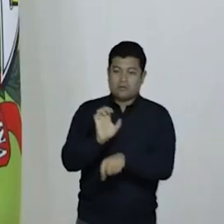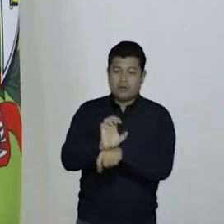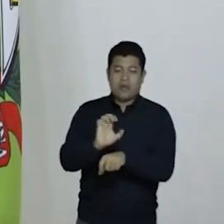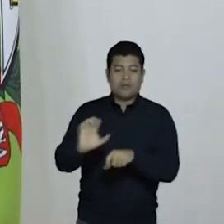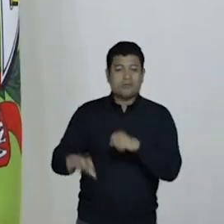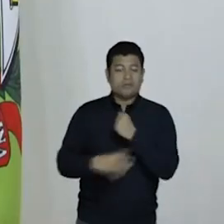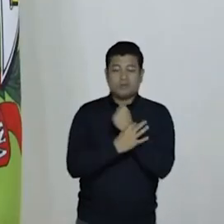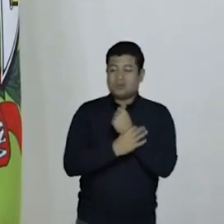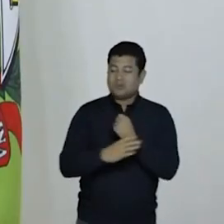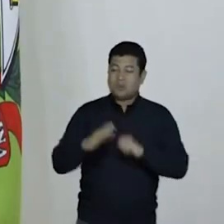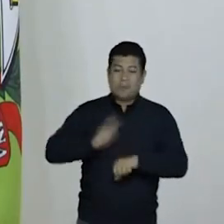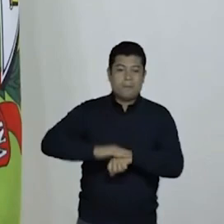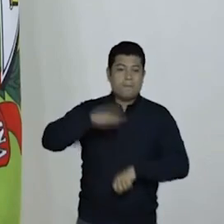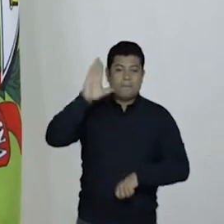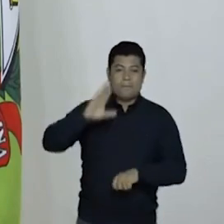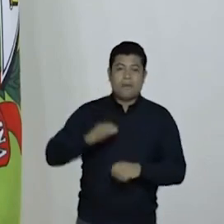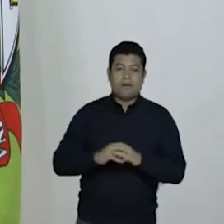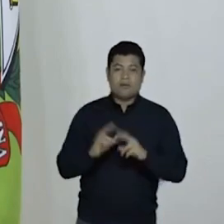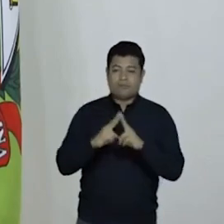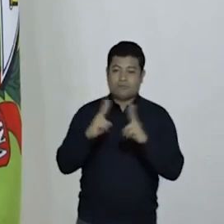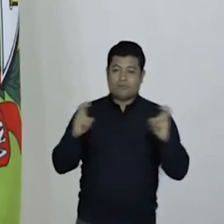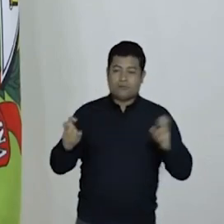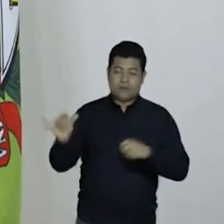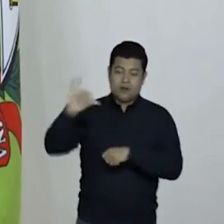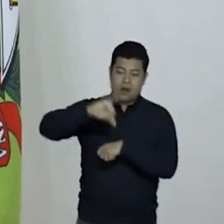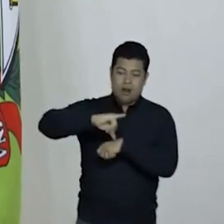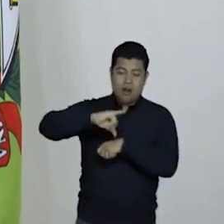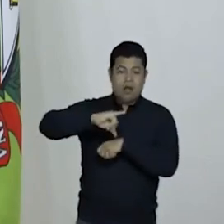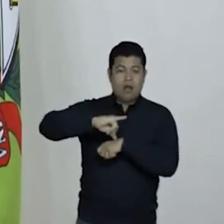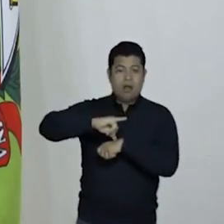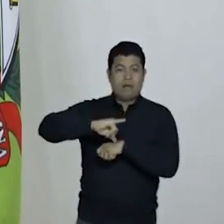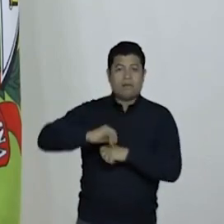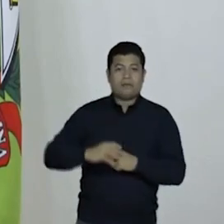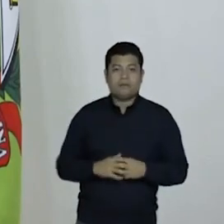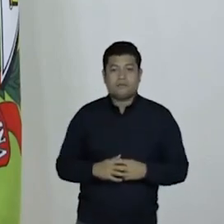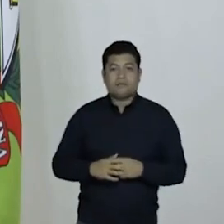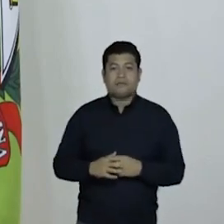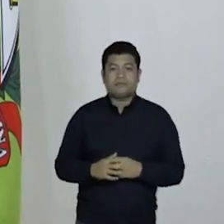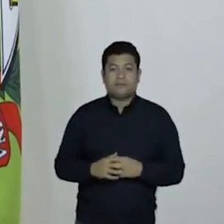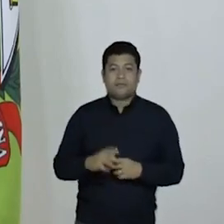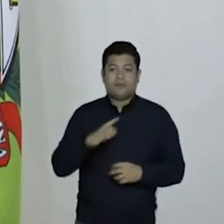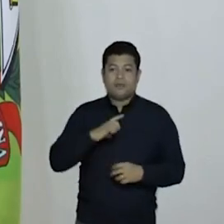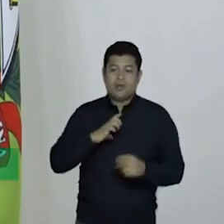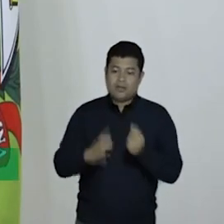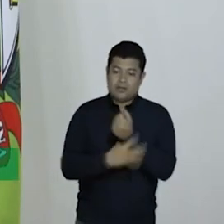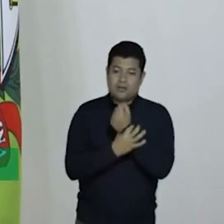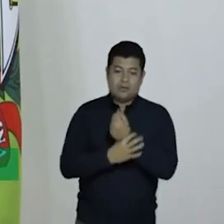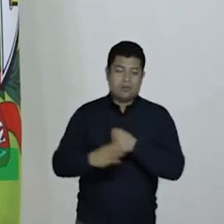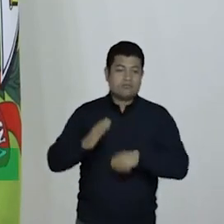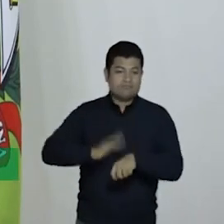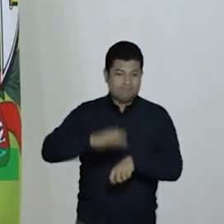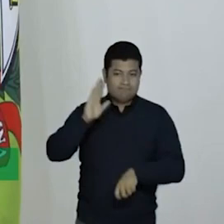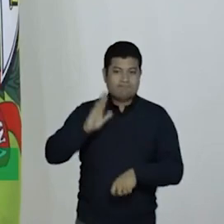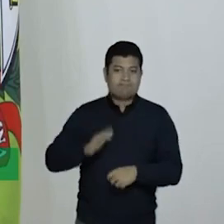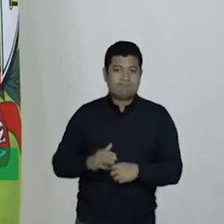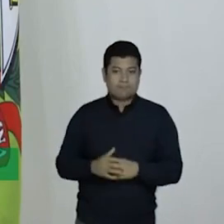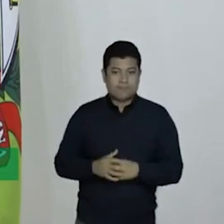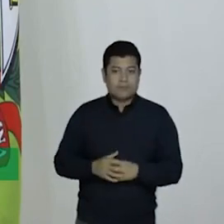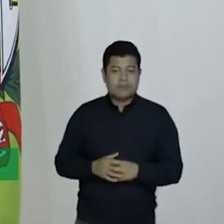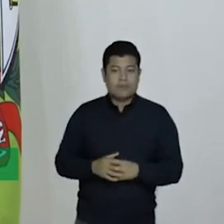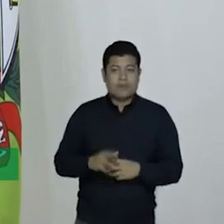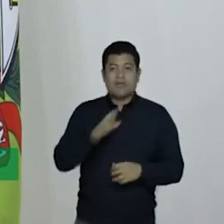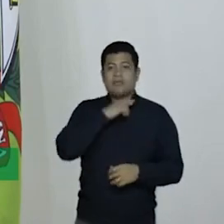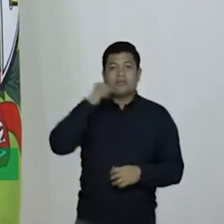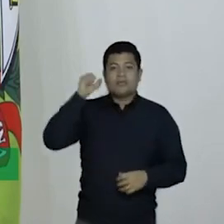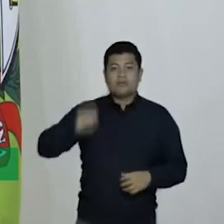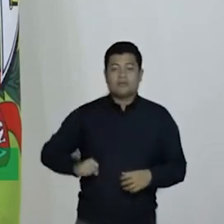país e Florianópolis como a capital com maior segurança. Jaraguá do Sul